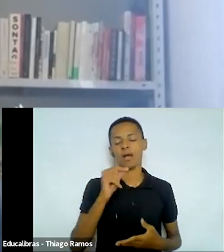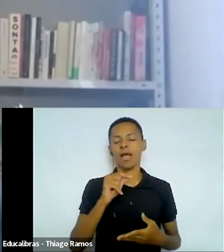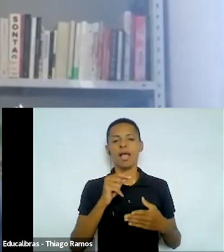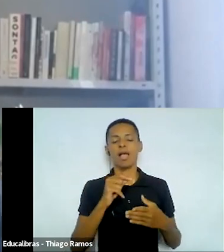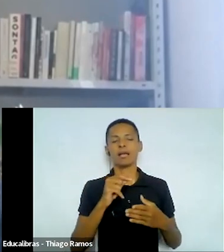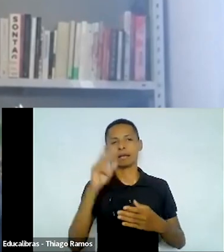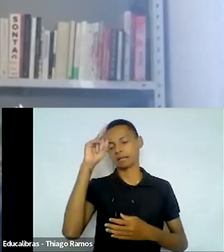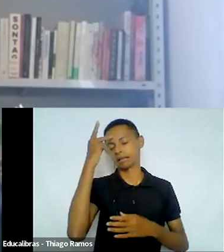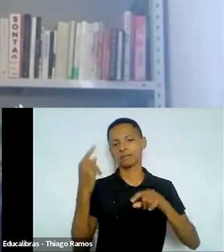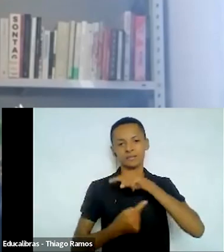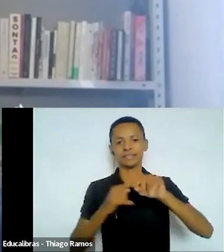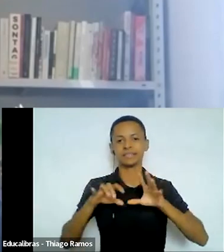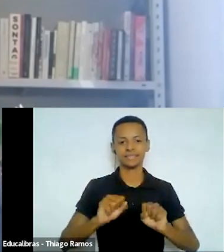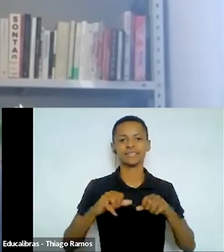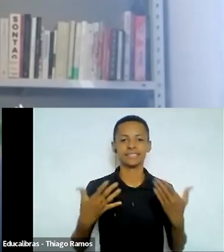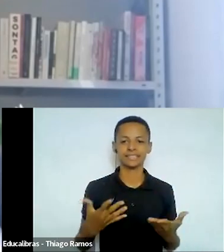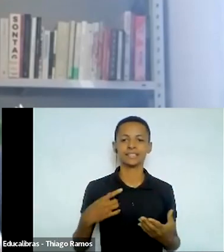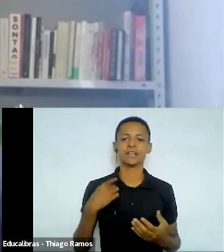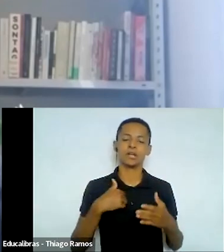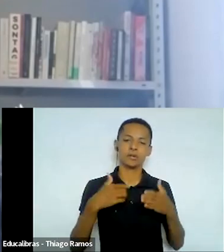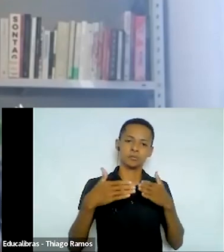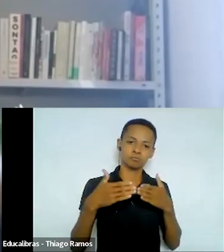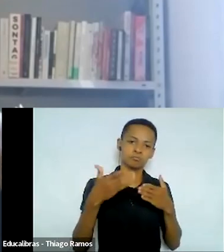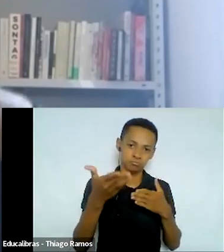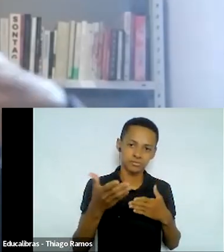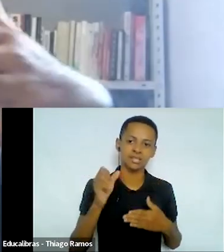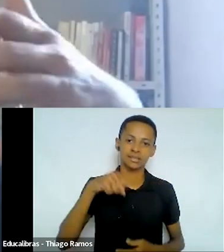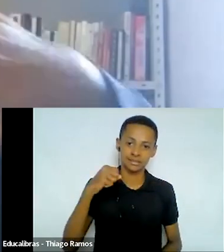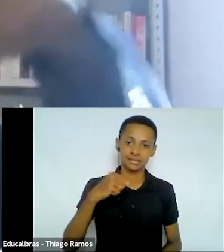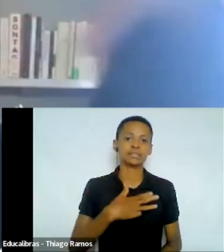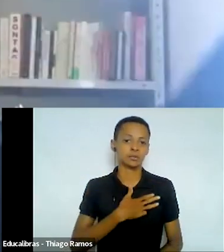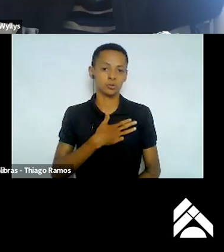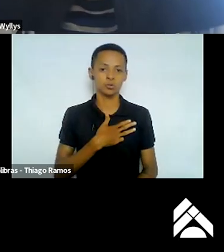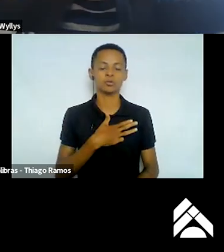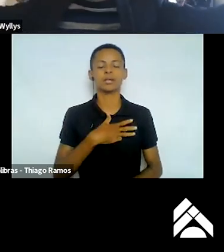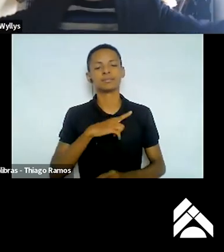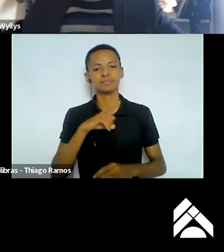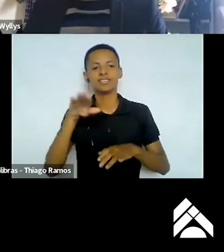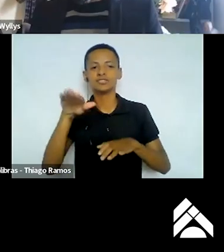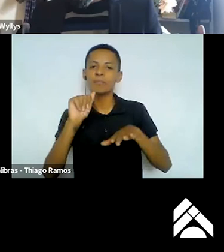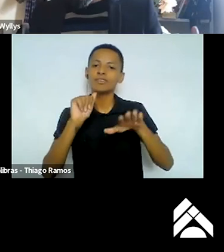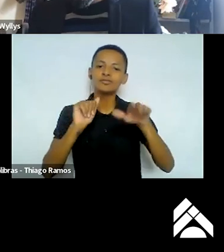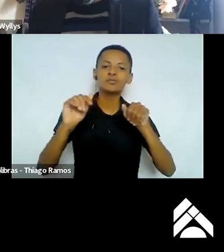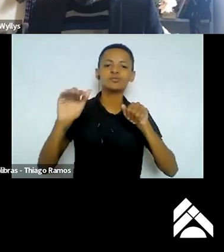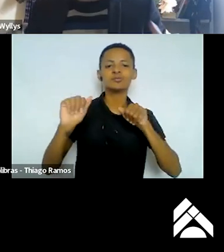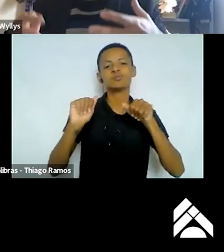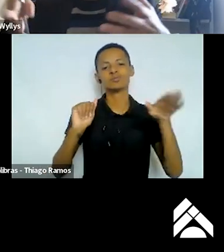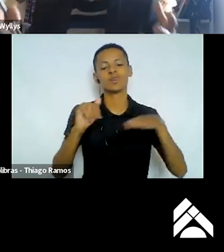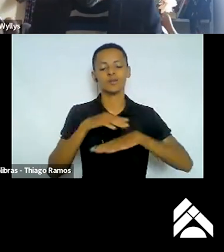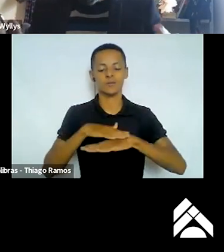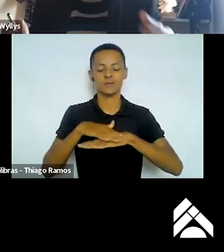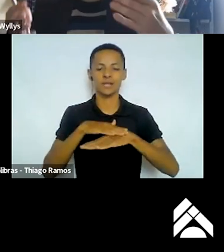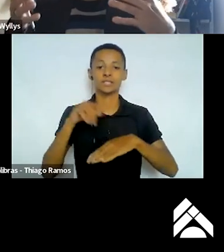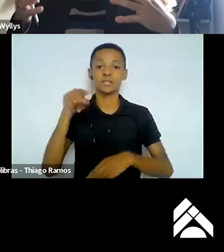nesse sentido, nós estamos muito mais de acordo. Acho que o Lula está convocando essa conversa com muita gente. Isso é muito